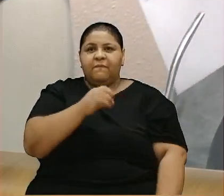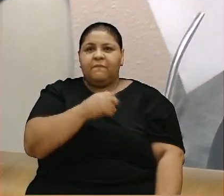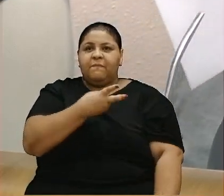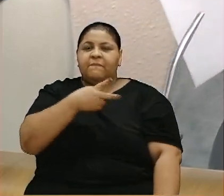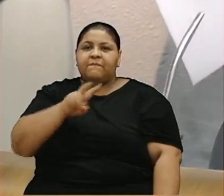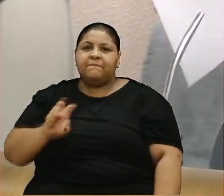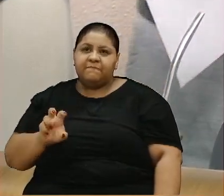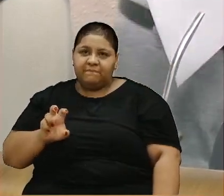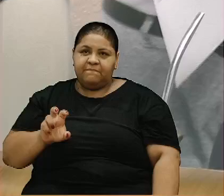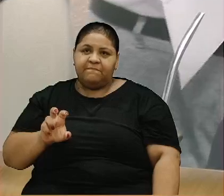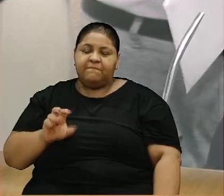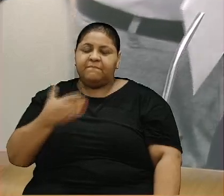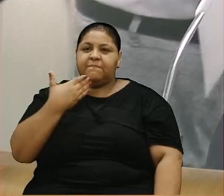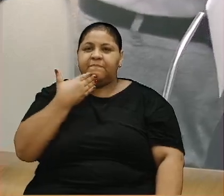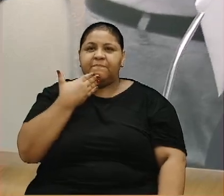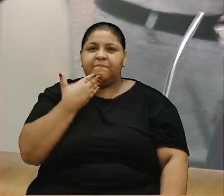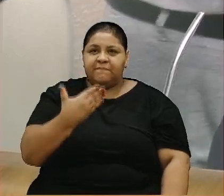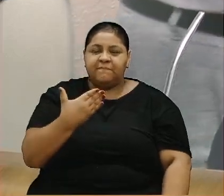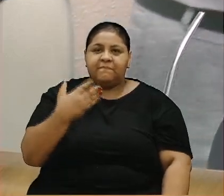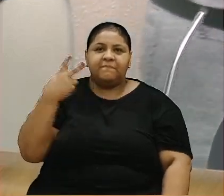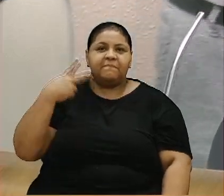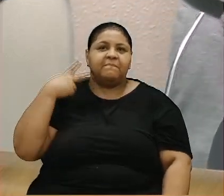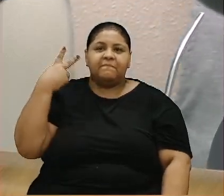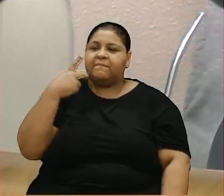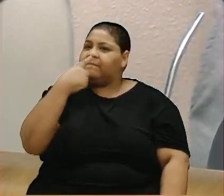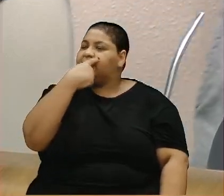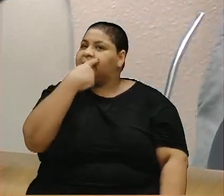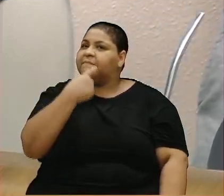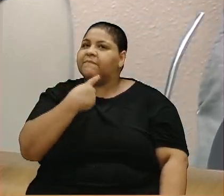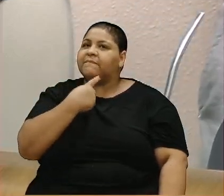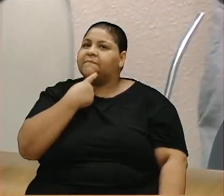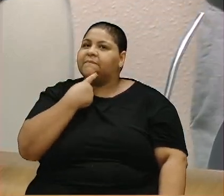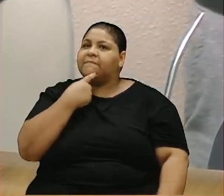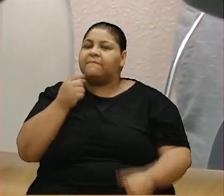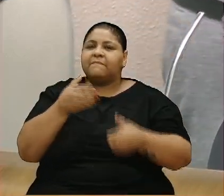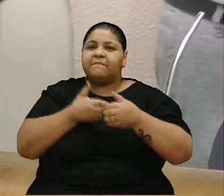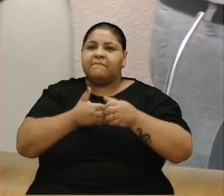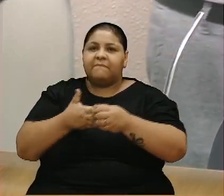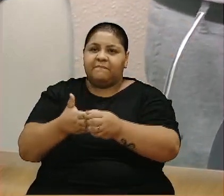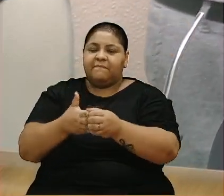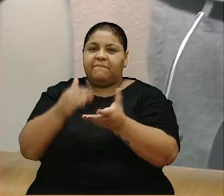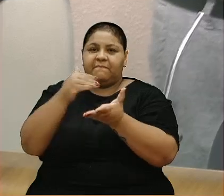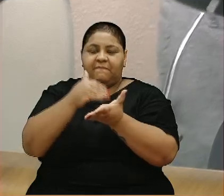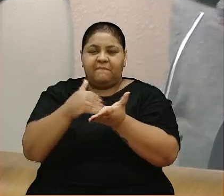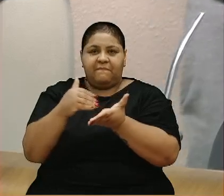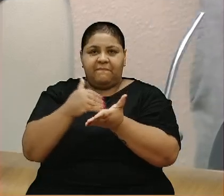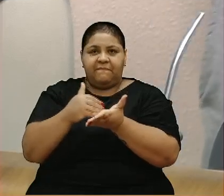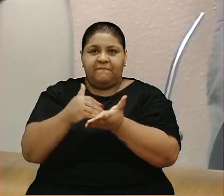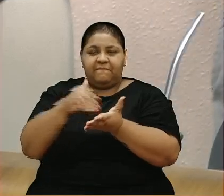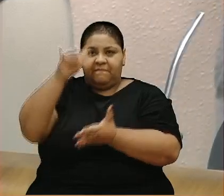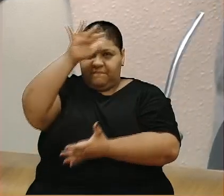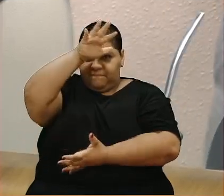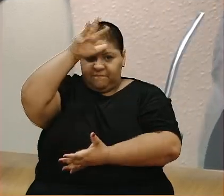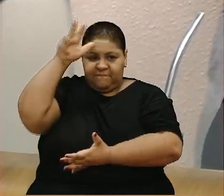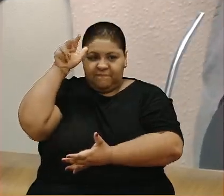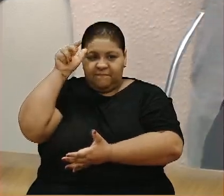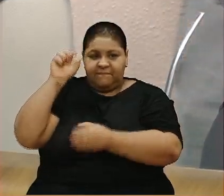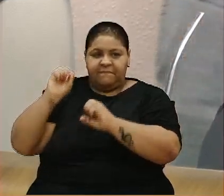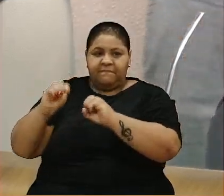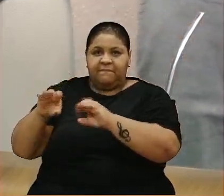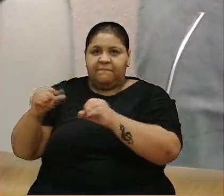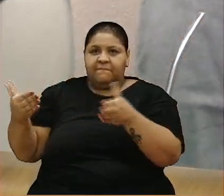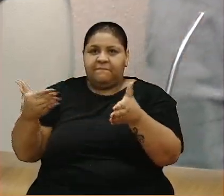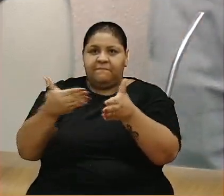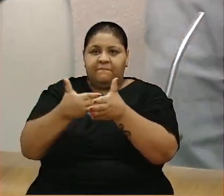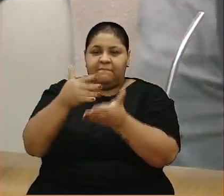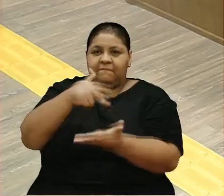2025. Solicito ao vereador Wagner Petrini que acompanhe a secretária municipal de Educação até a